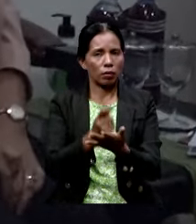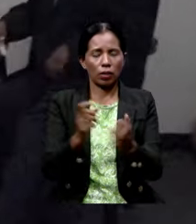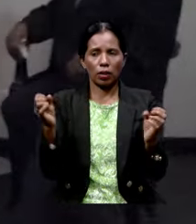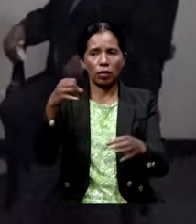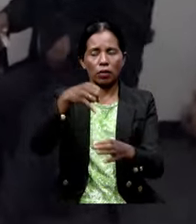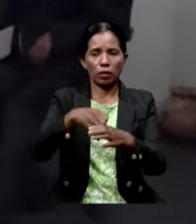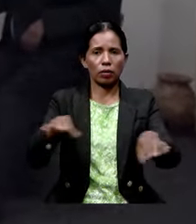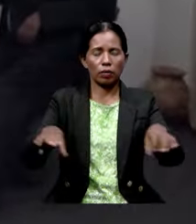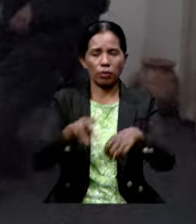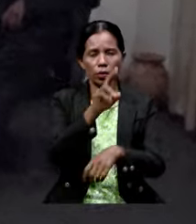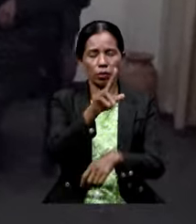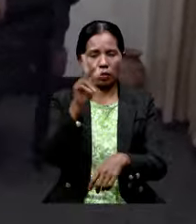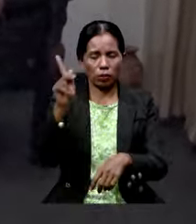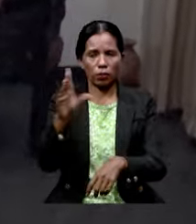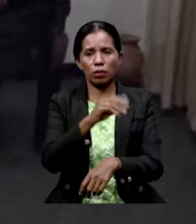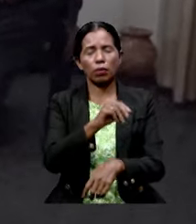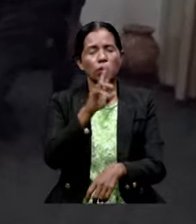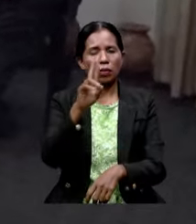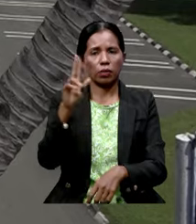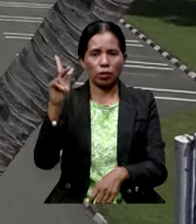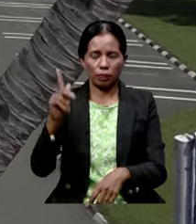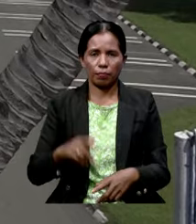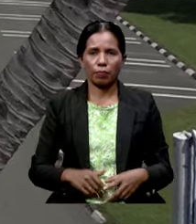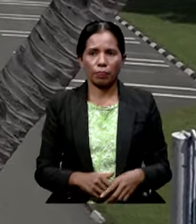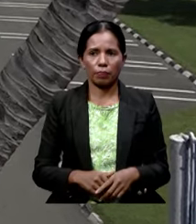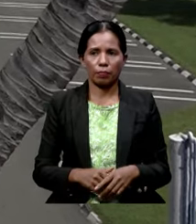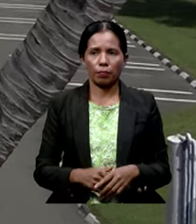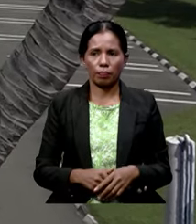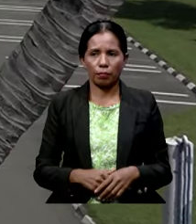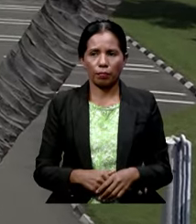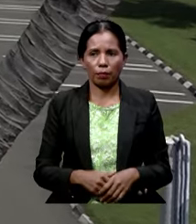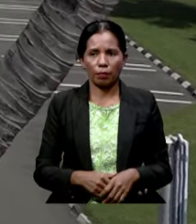sira nebe serviço e Inglaterra na Irlândia. Agostino da Costa, Marito da Costa, Gemini.